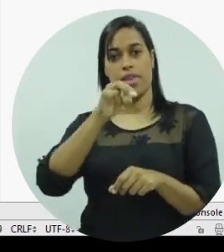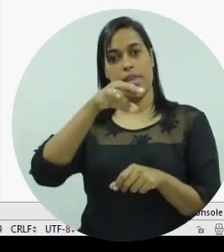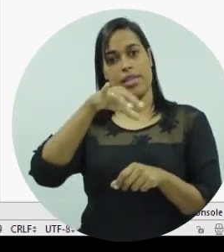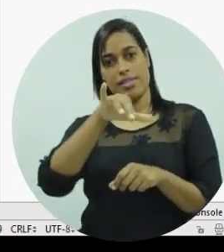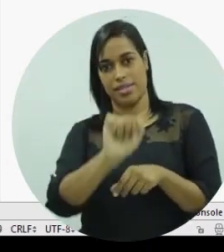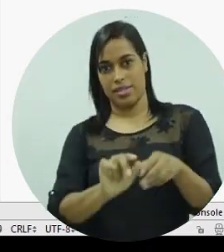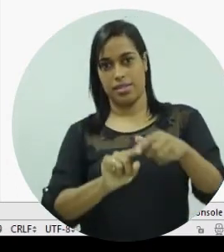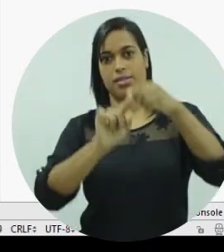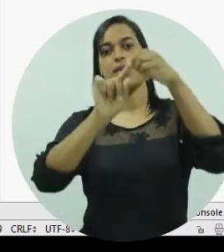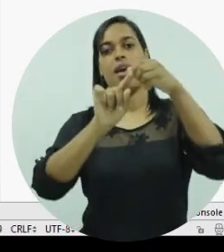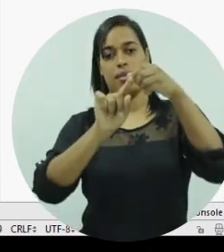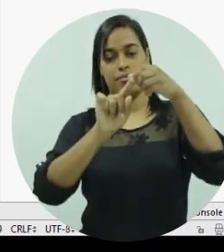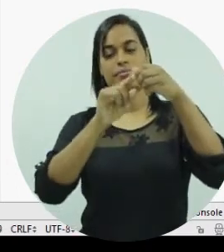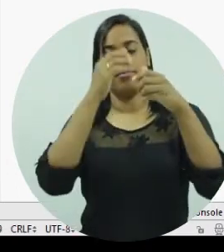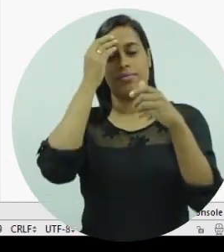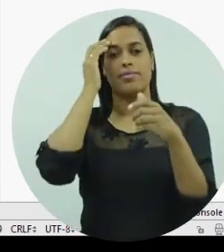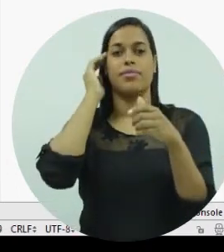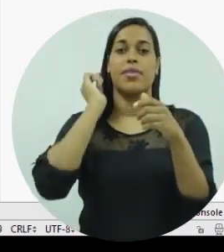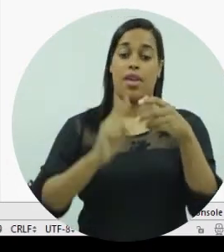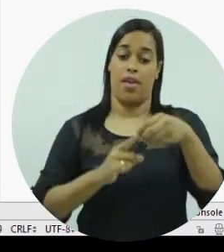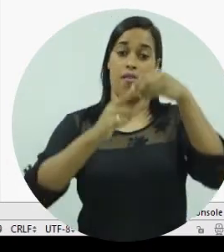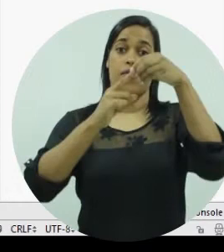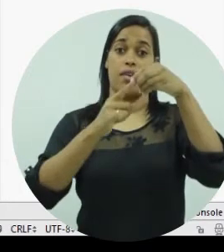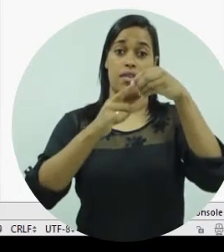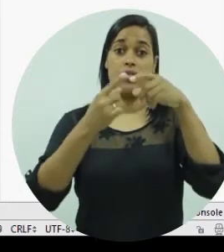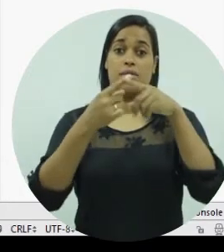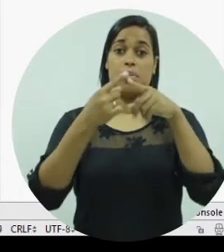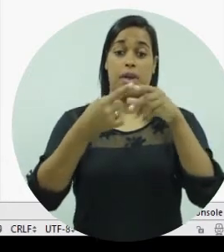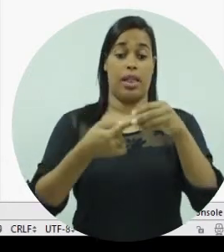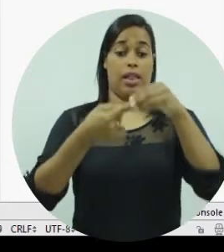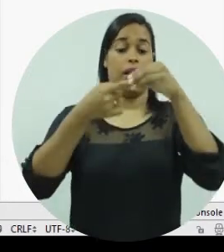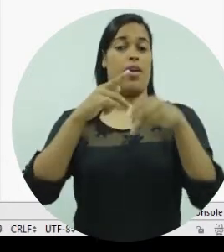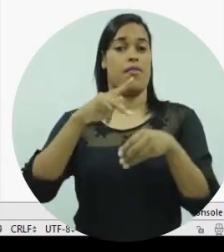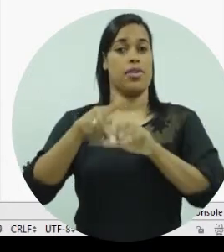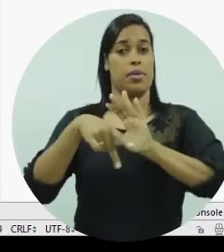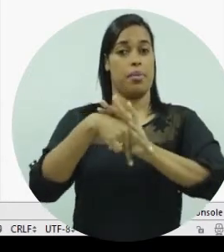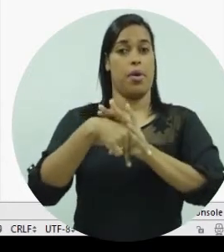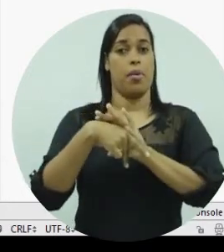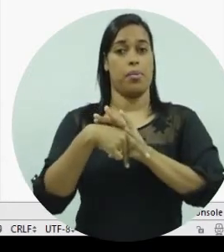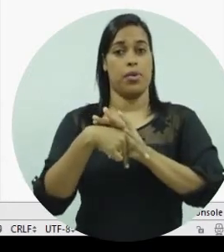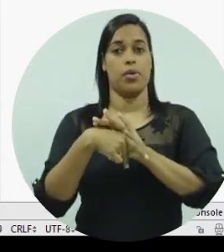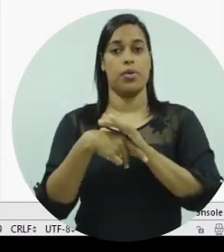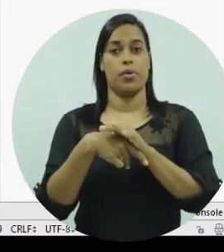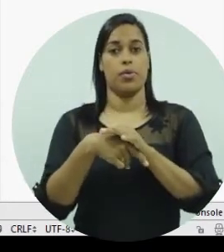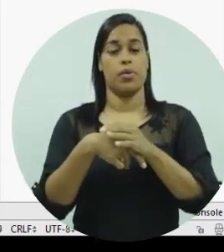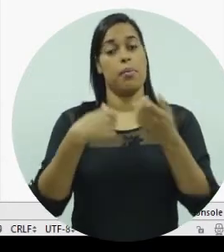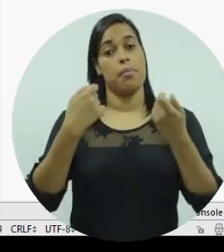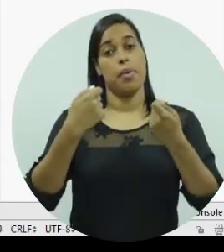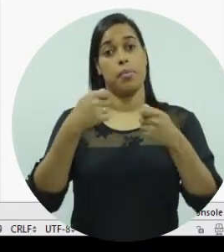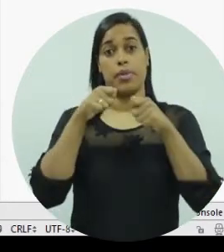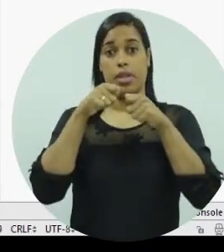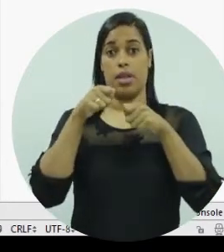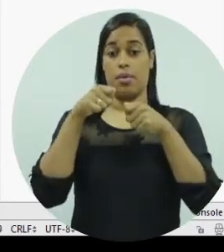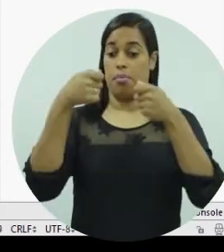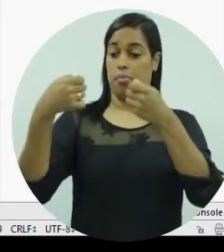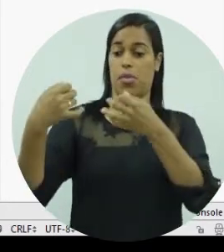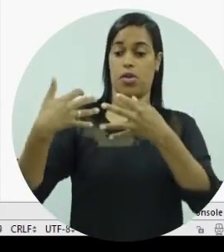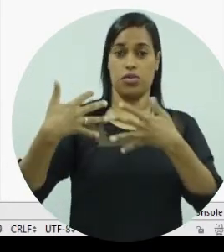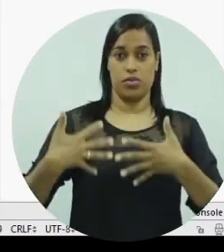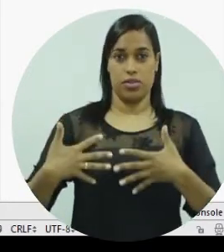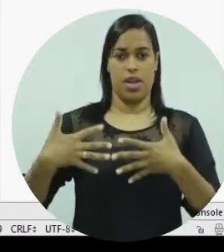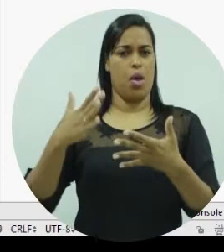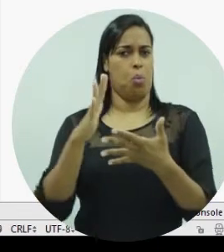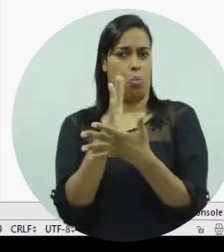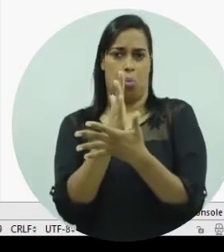ela referencia o elemento. Então, para poder declarar qualquer tipo de variável, seja